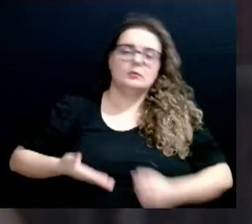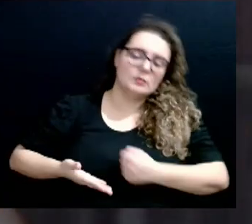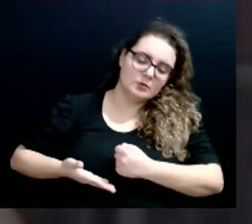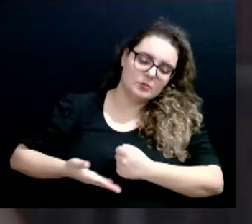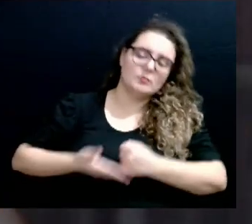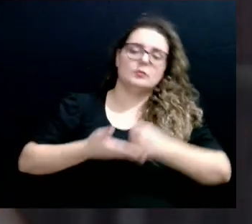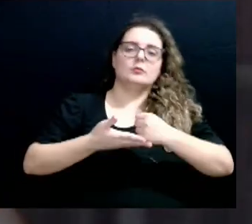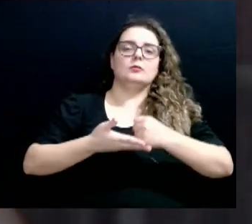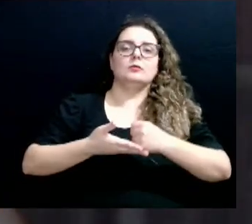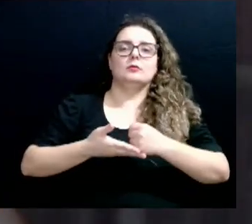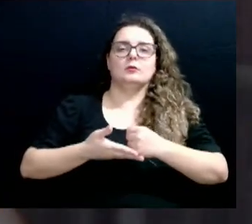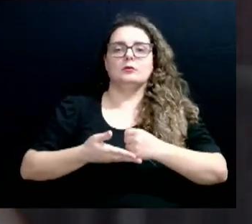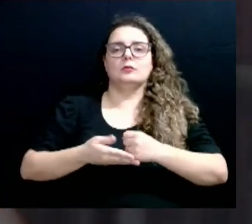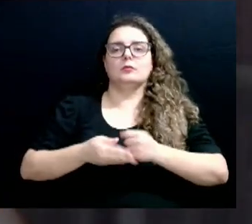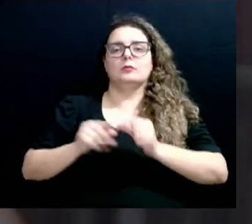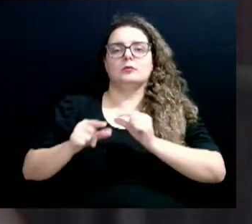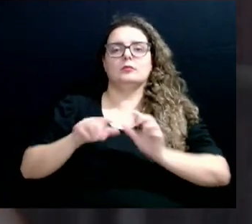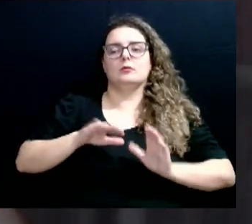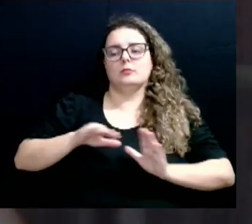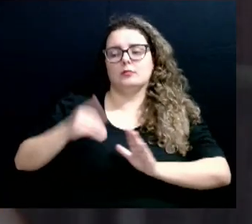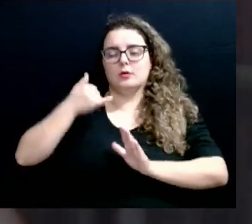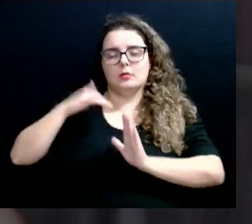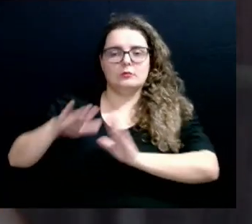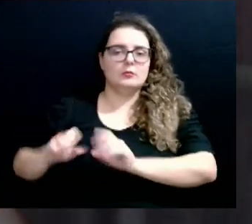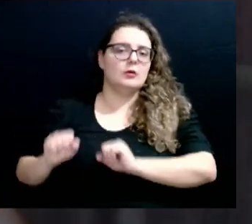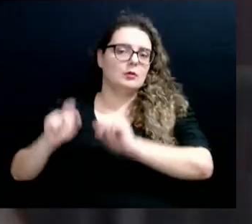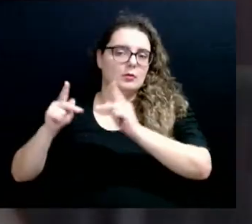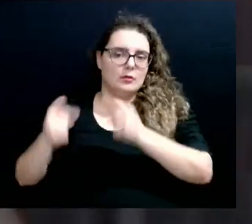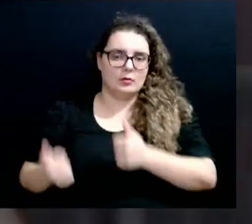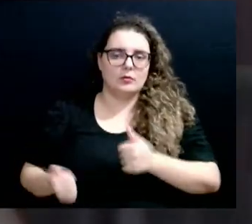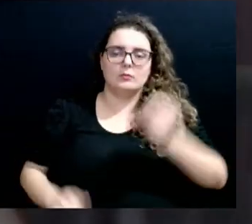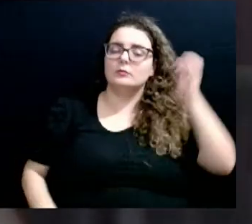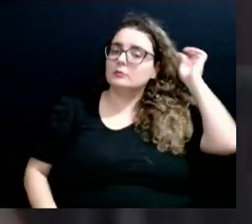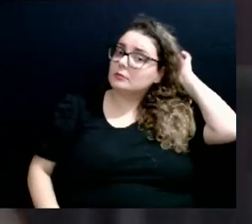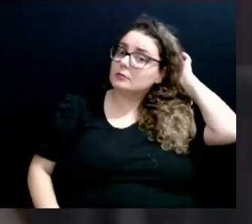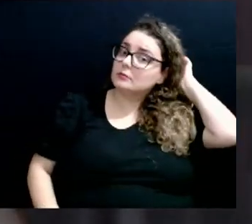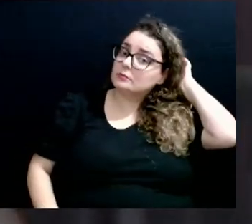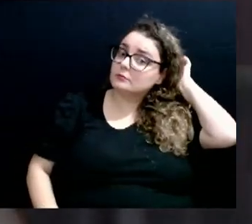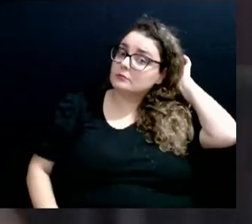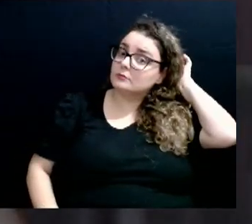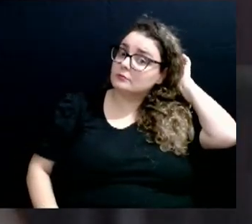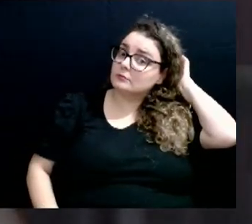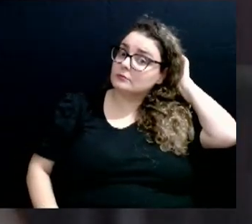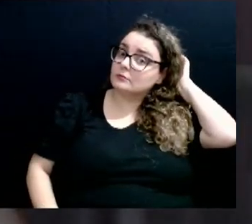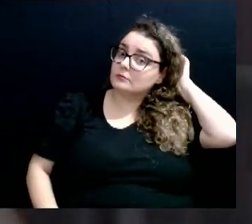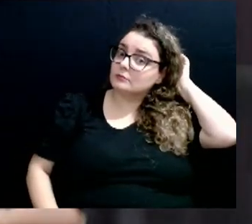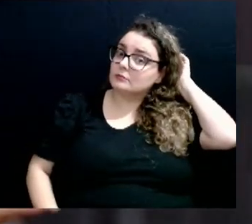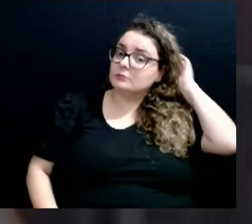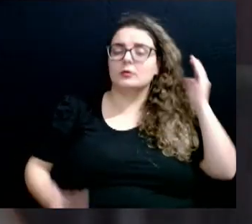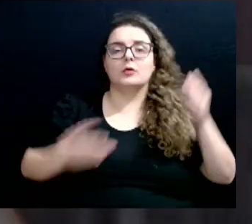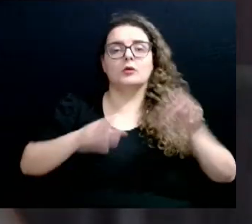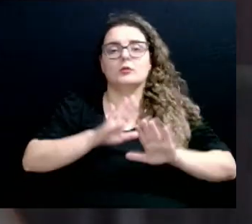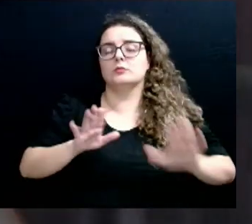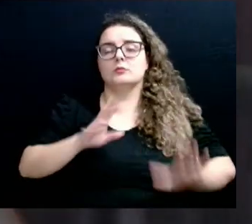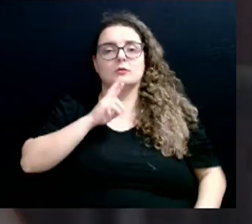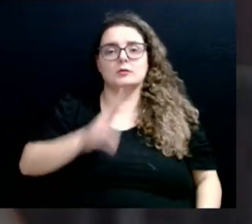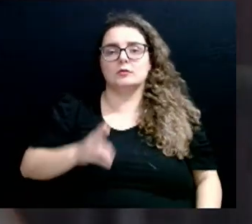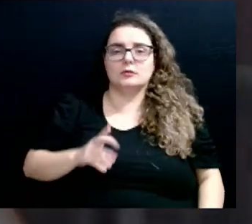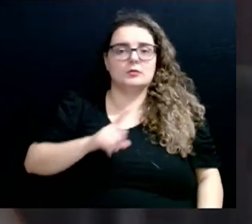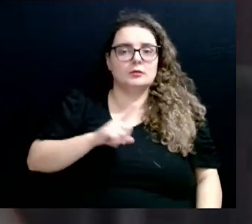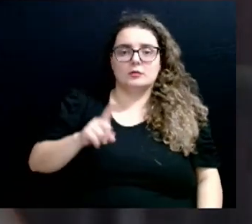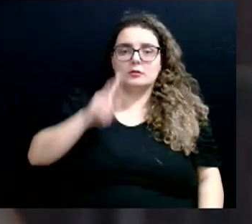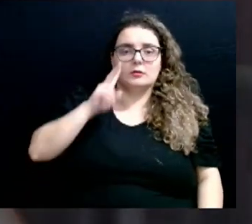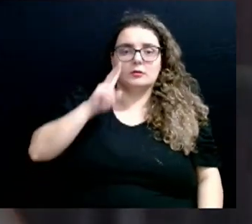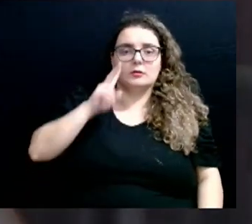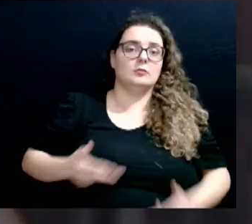fiquei um pouco sem o celular, ok, tá tudo certo, hoje não vou responder, hoje não vou ver notícias, enfim,